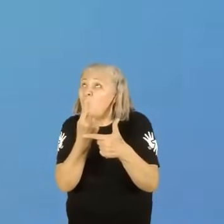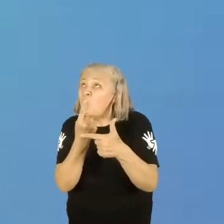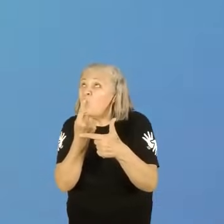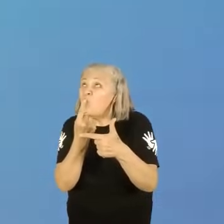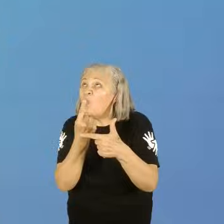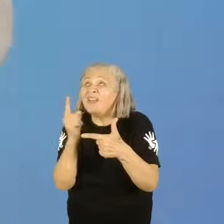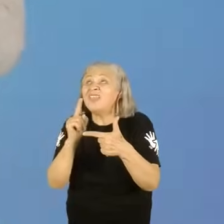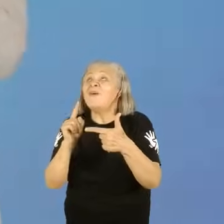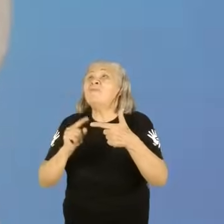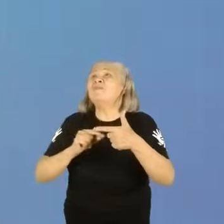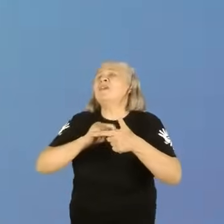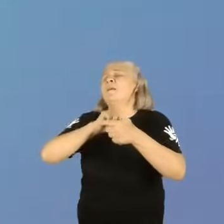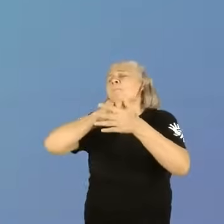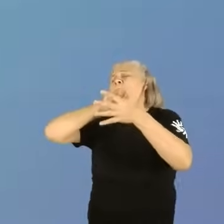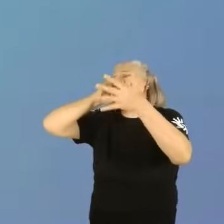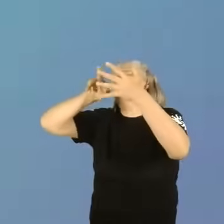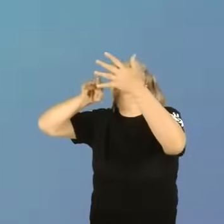10.